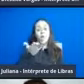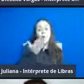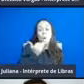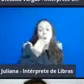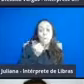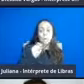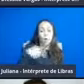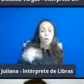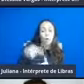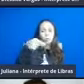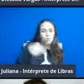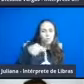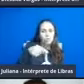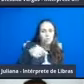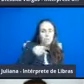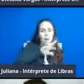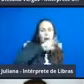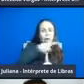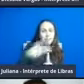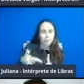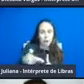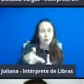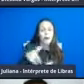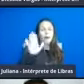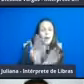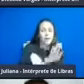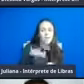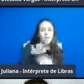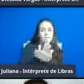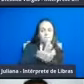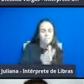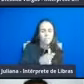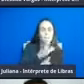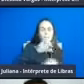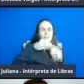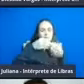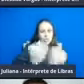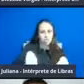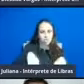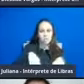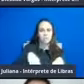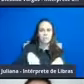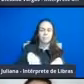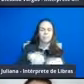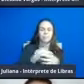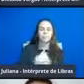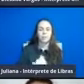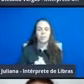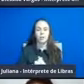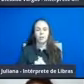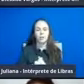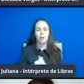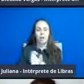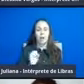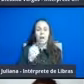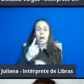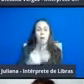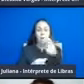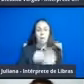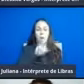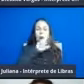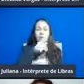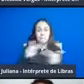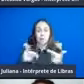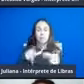outros seres vivos que são danosos, né, ou as plantas ou a outros animais, inclusive, pra nós seres